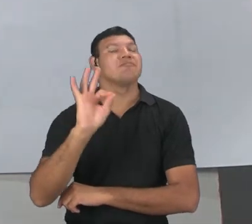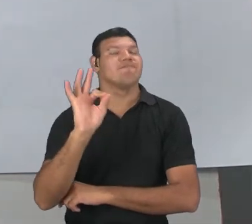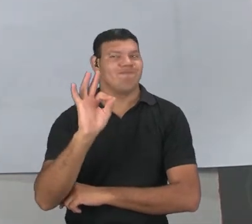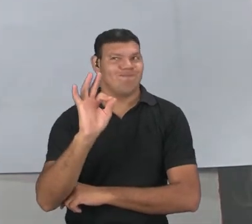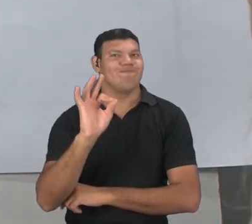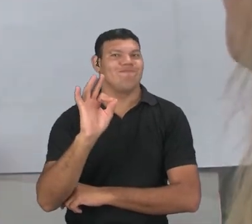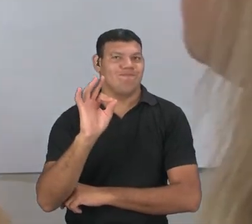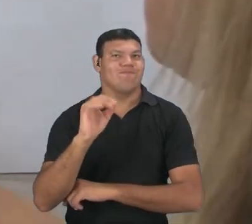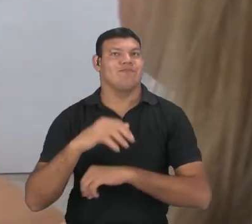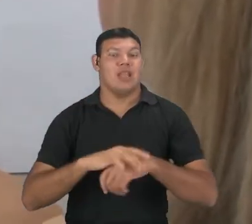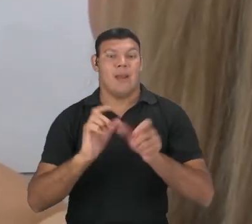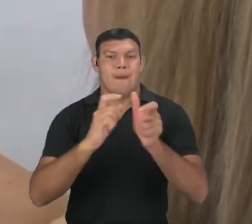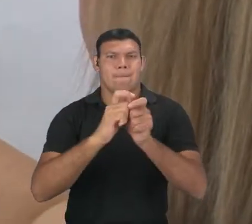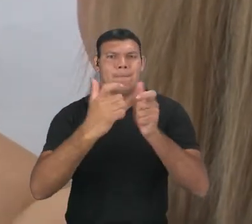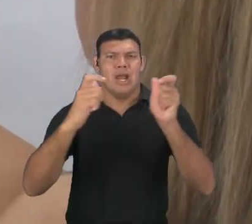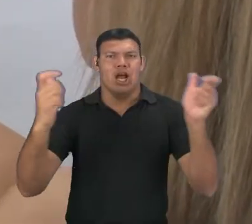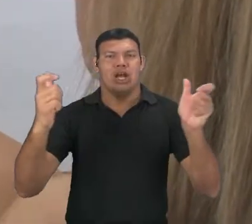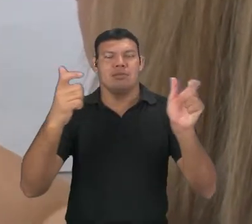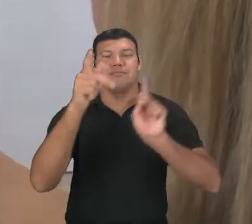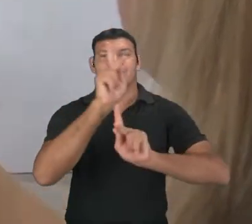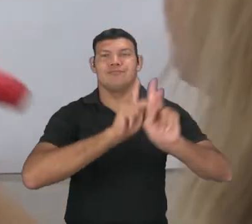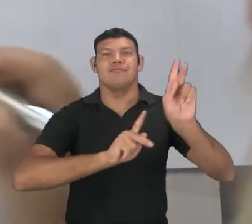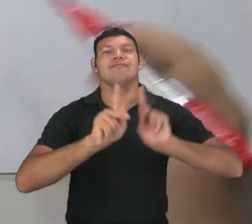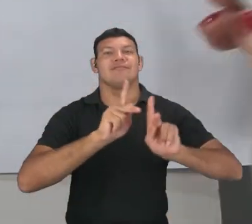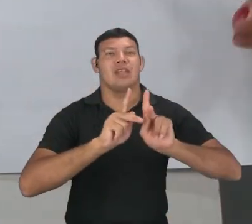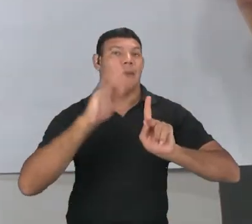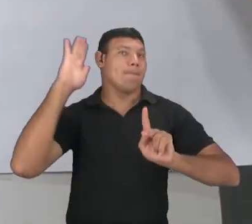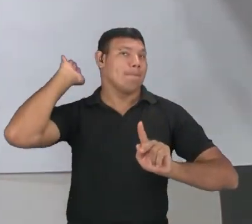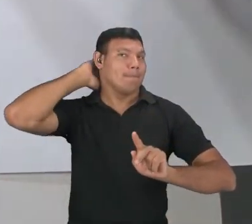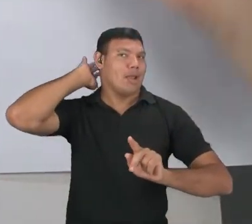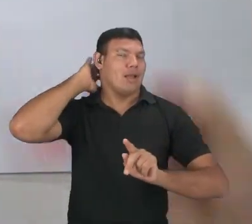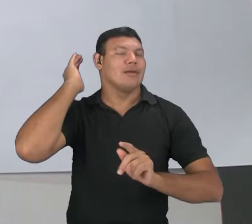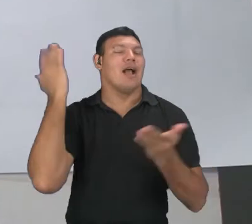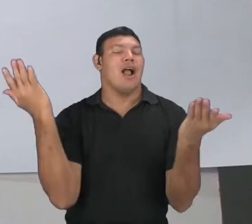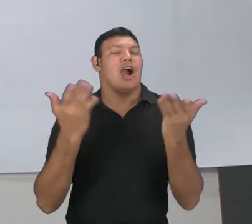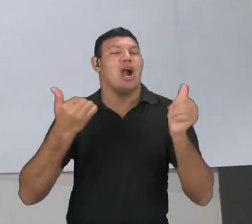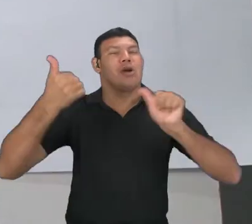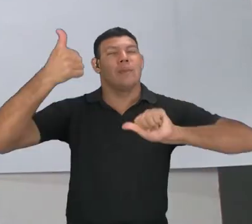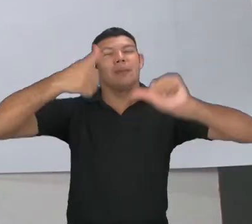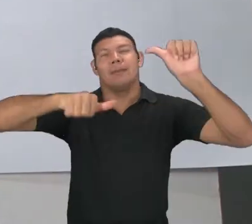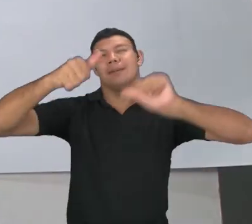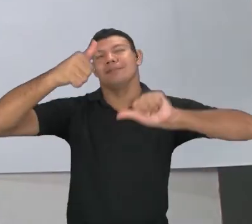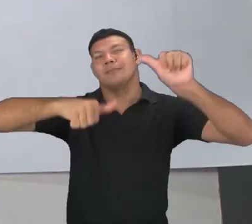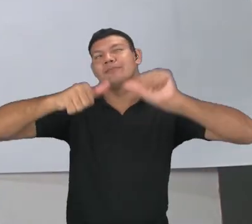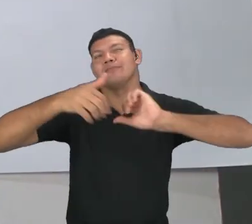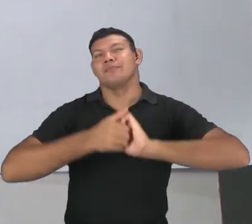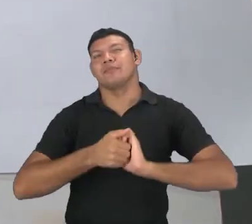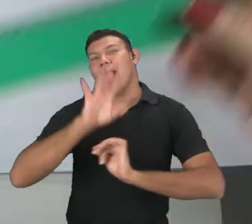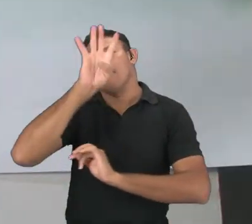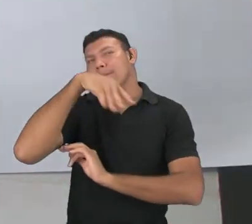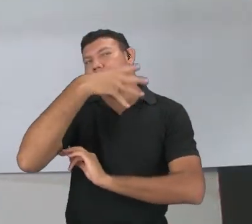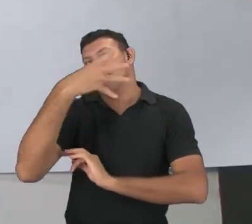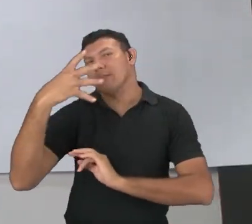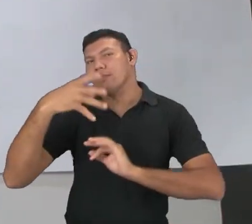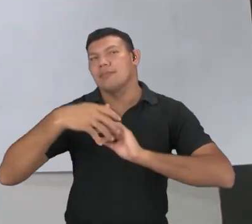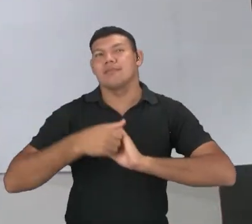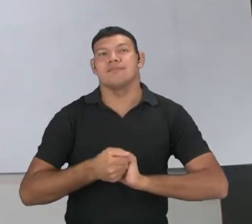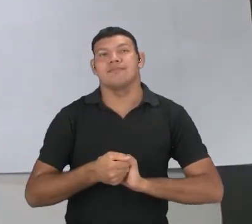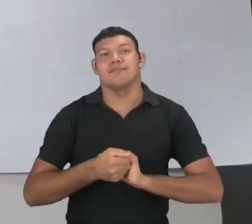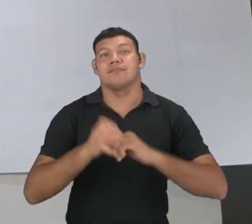só, 48%, certinho? E quando a gente analisa agora,